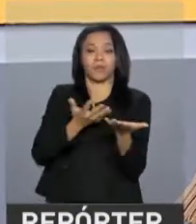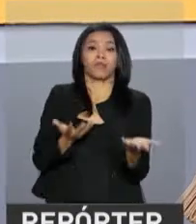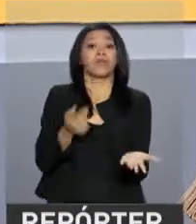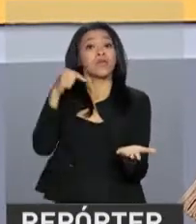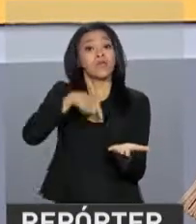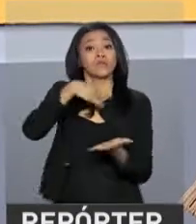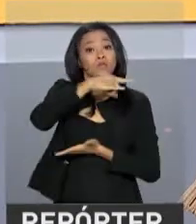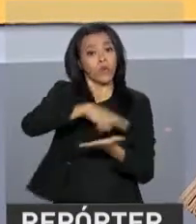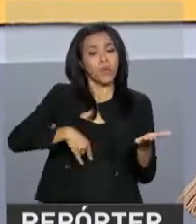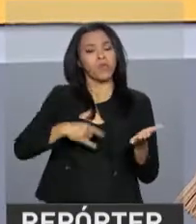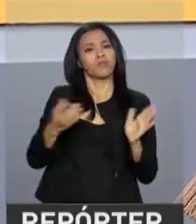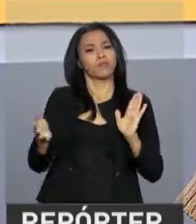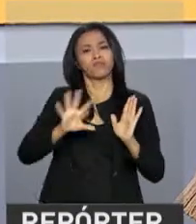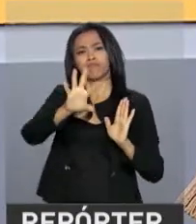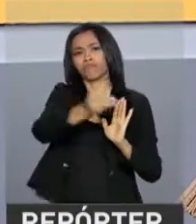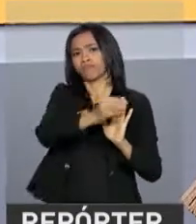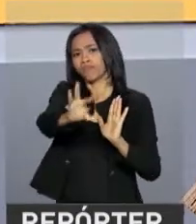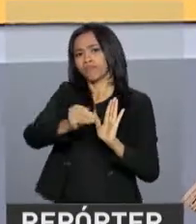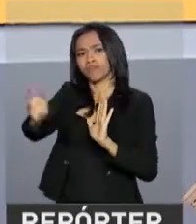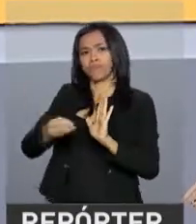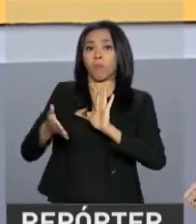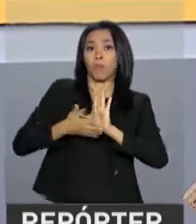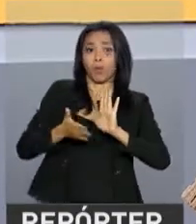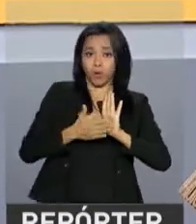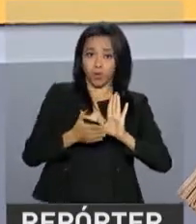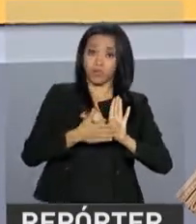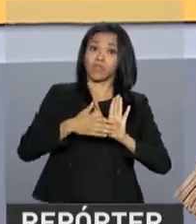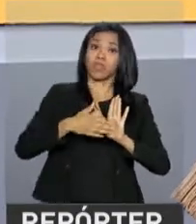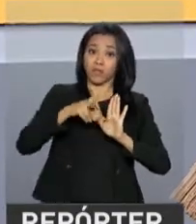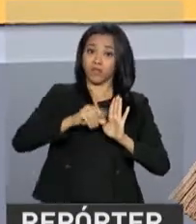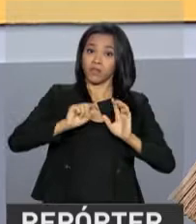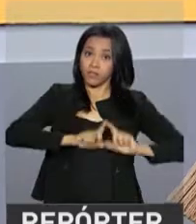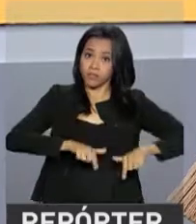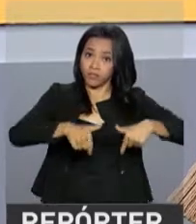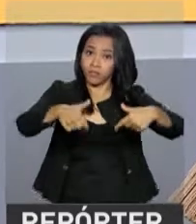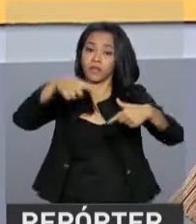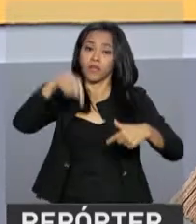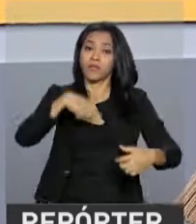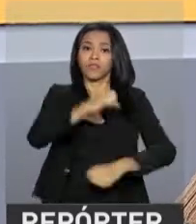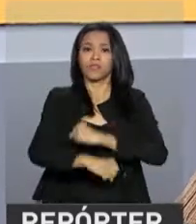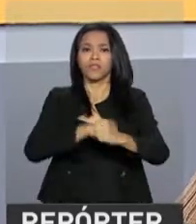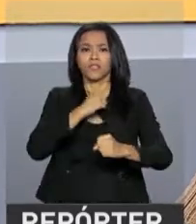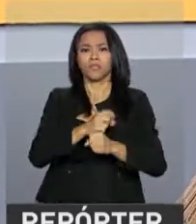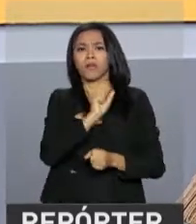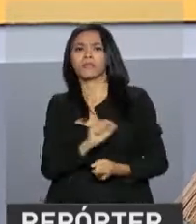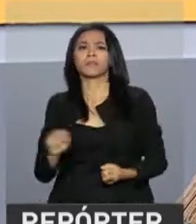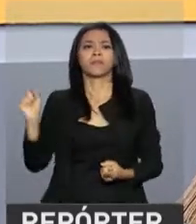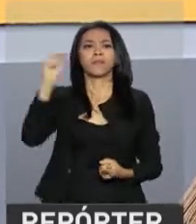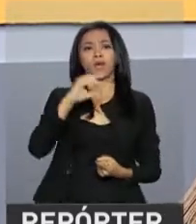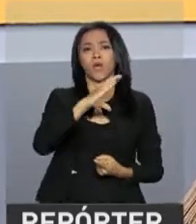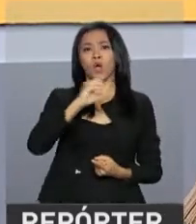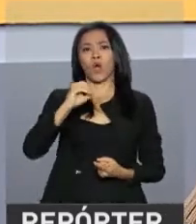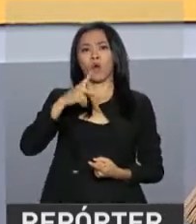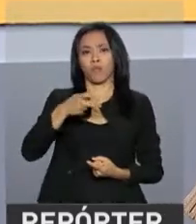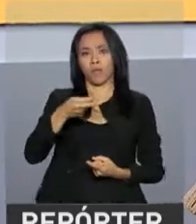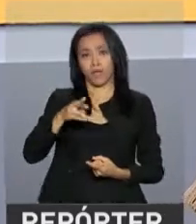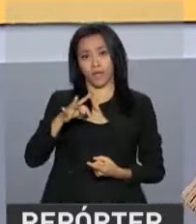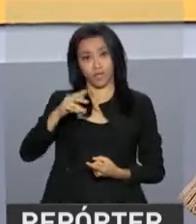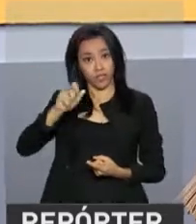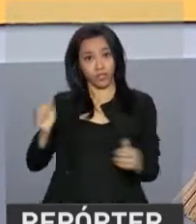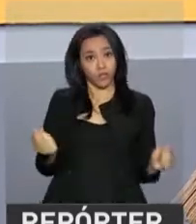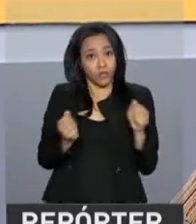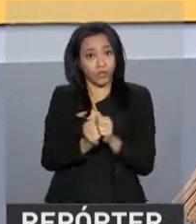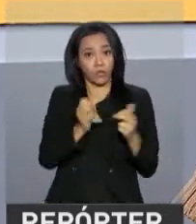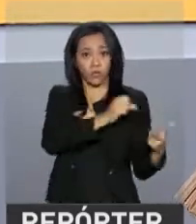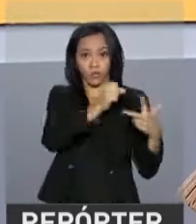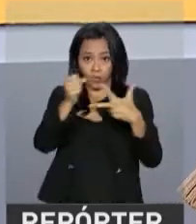consolida as propostas que serão defendidas durante este ano pela organização das cooperativas brasileiras junto aos poderes executivo legislativo